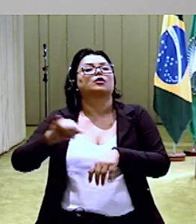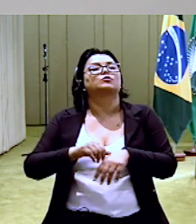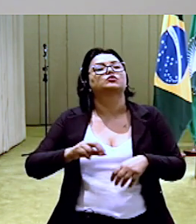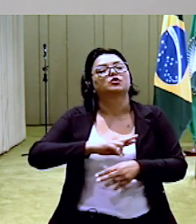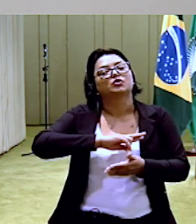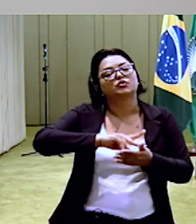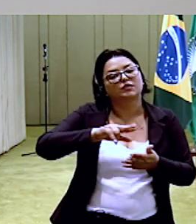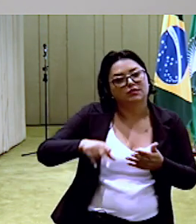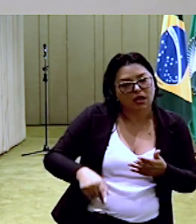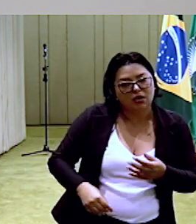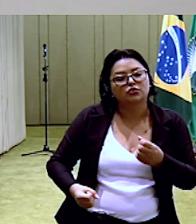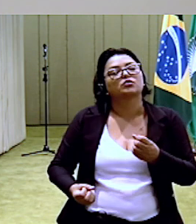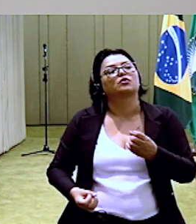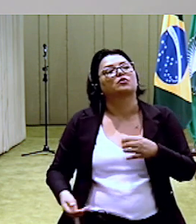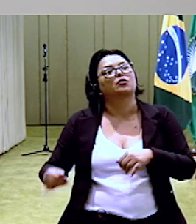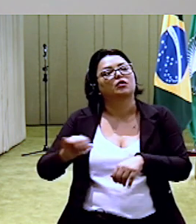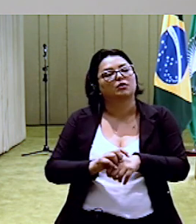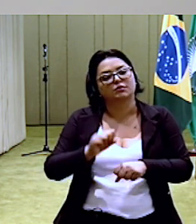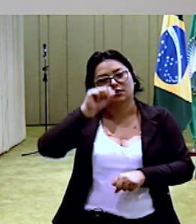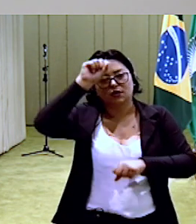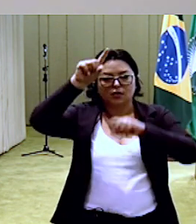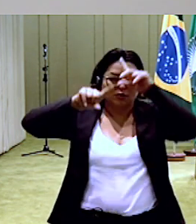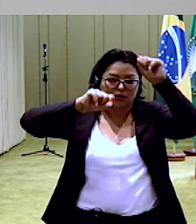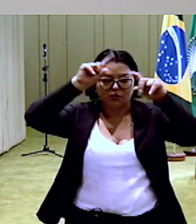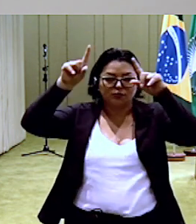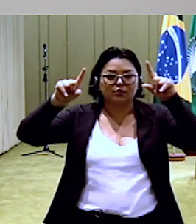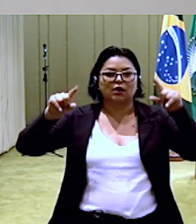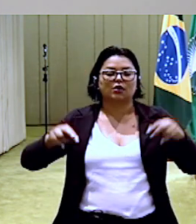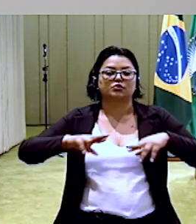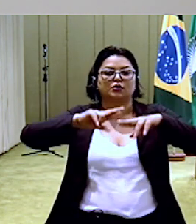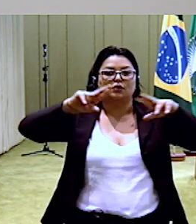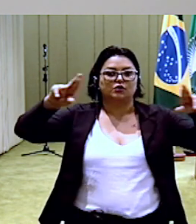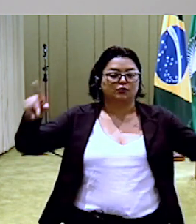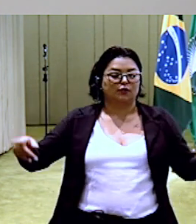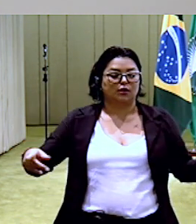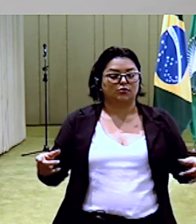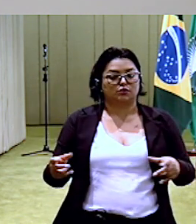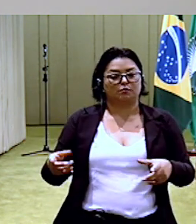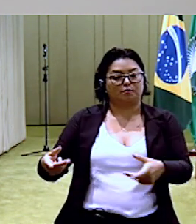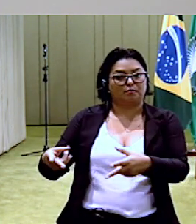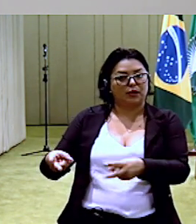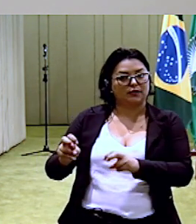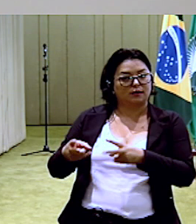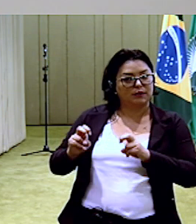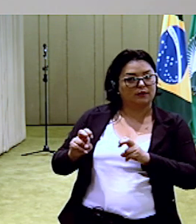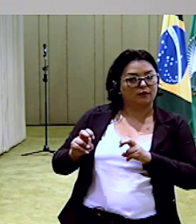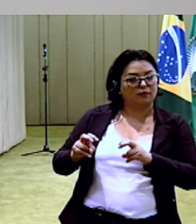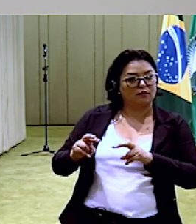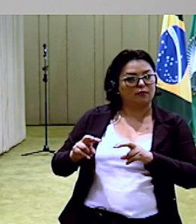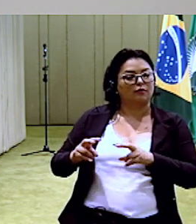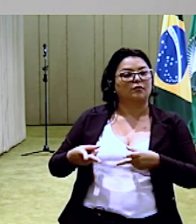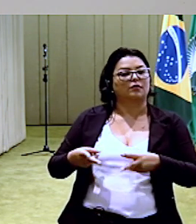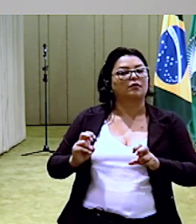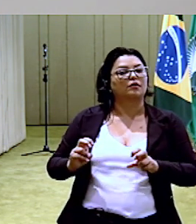traz criatividade, a gente teve o painel aqui de economia criativa, você traz diferenças de perspectiva e você tende a tomar